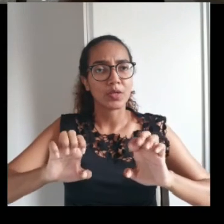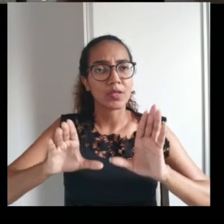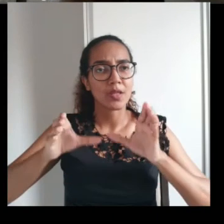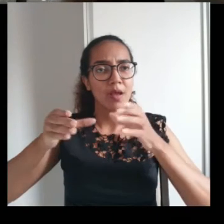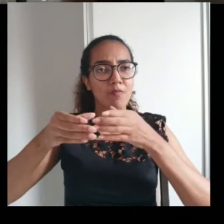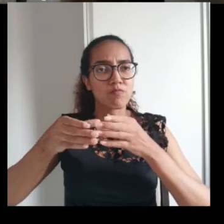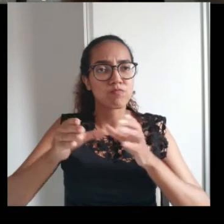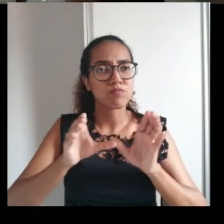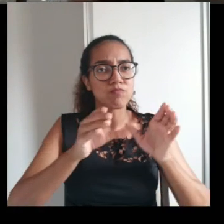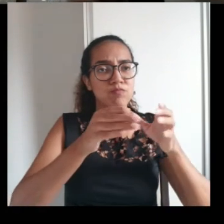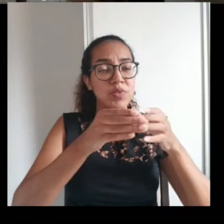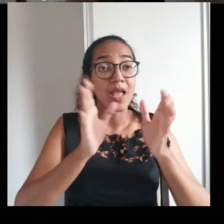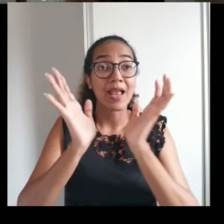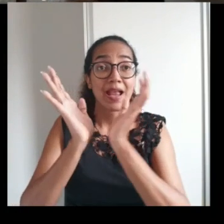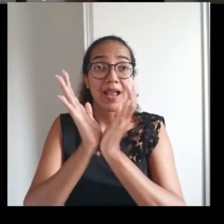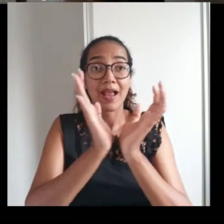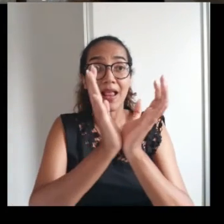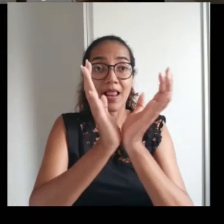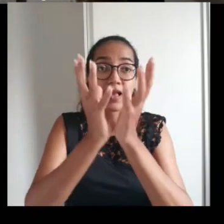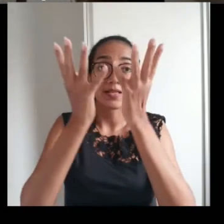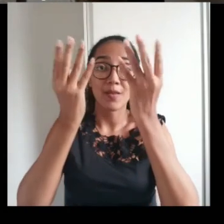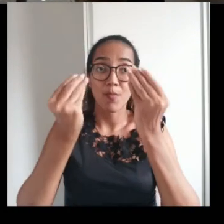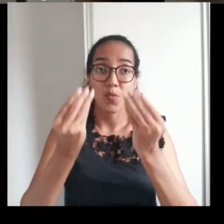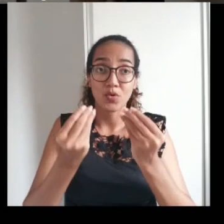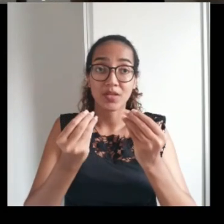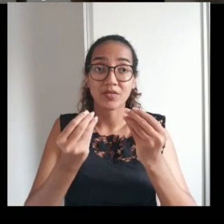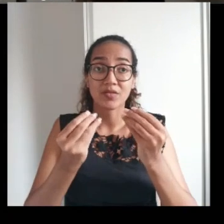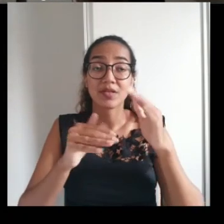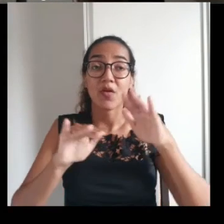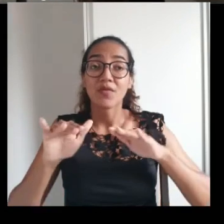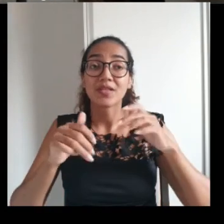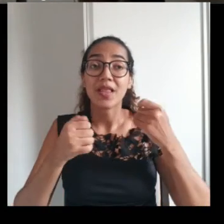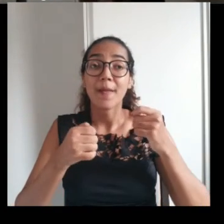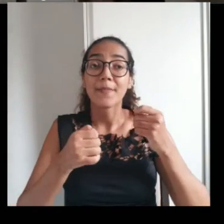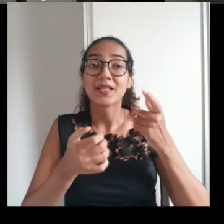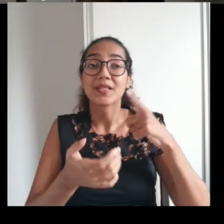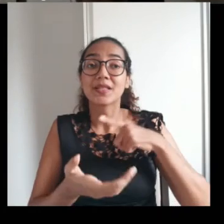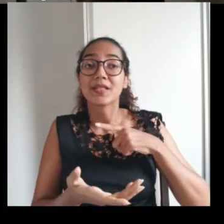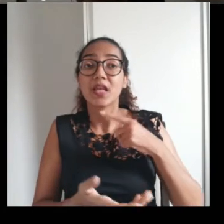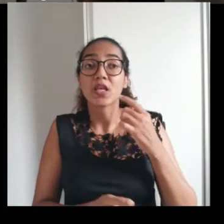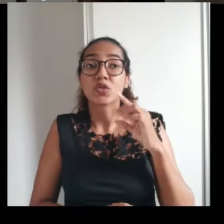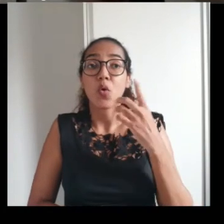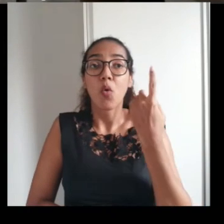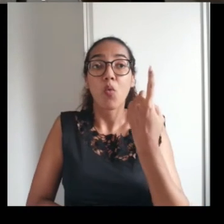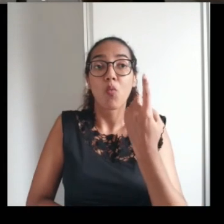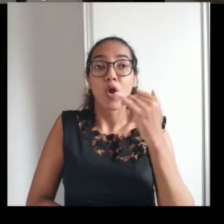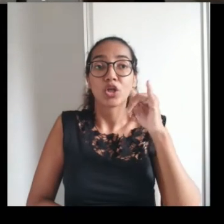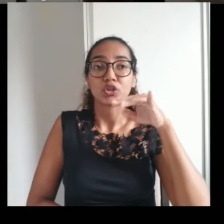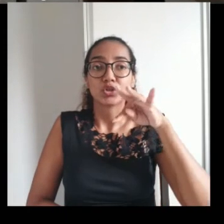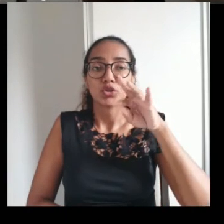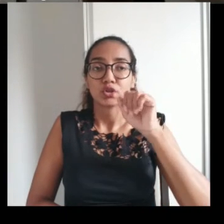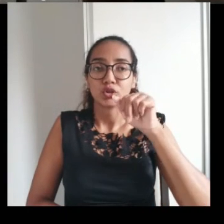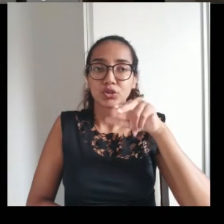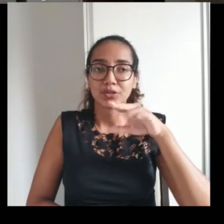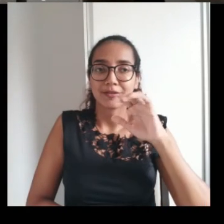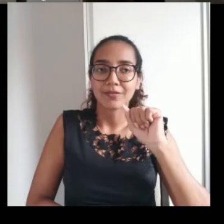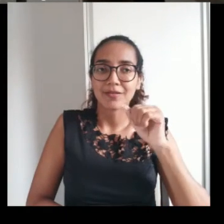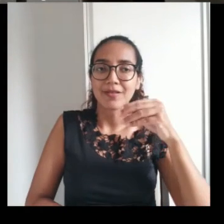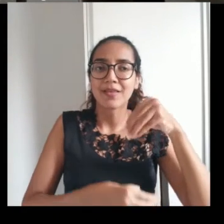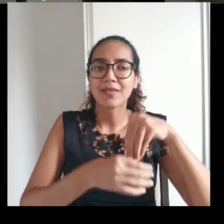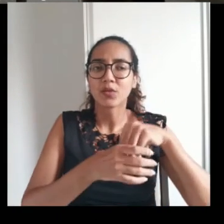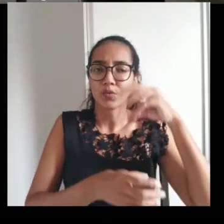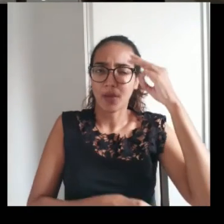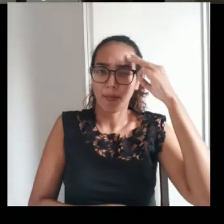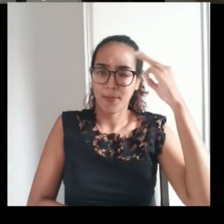elas podem precisar manter uma única instância na memória. Por quê? Porque imagina que eu estou aqui, ó. Deixa eu desenhar aqui